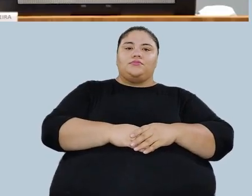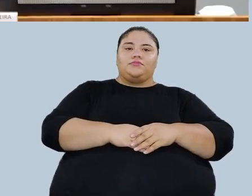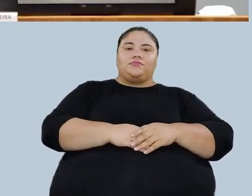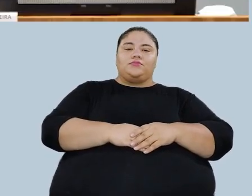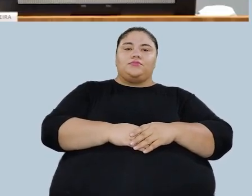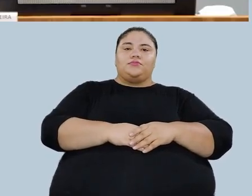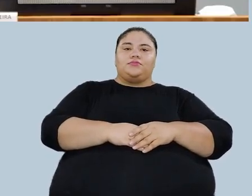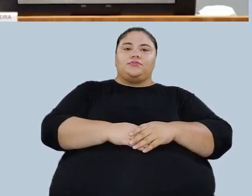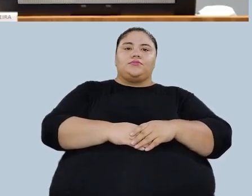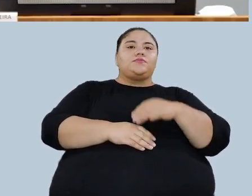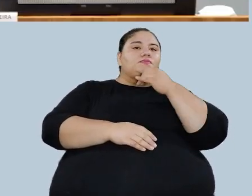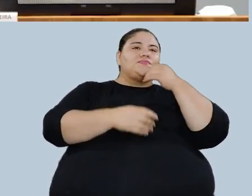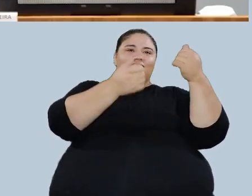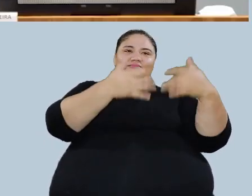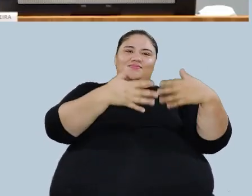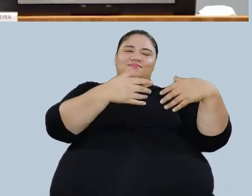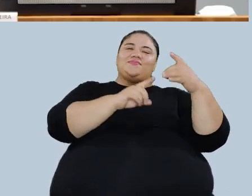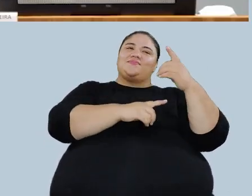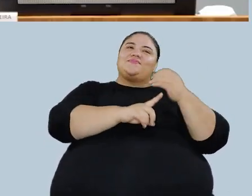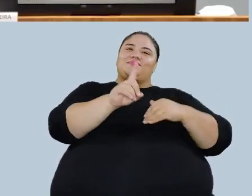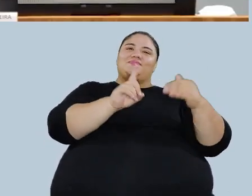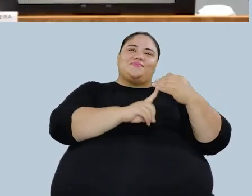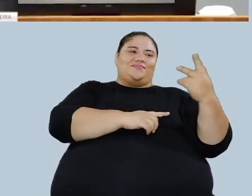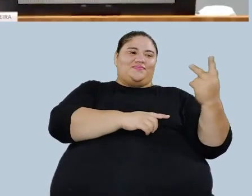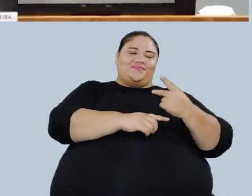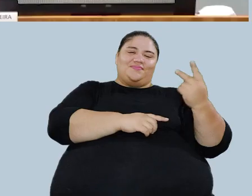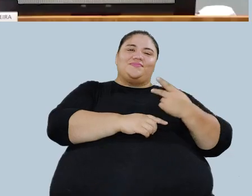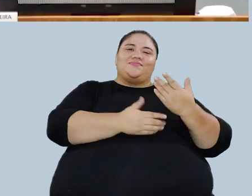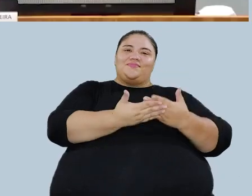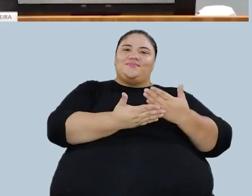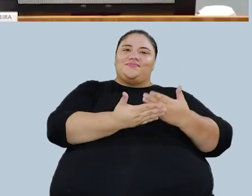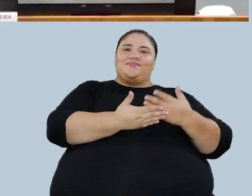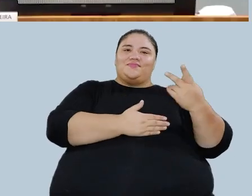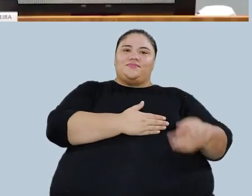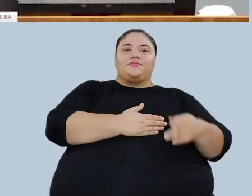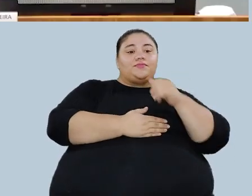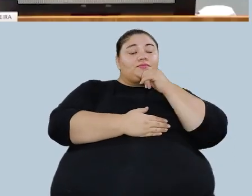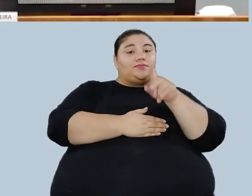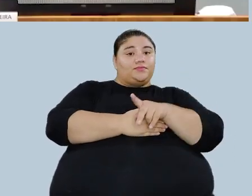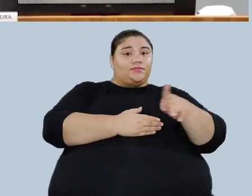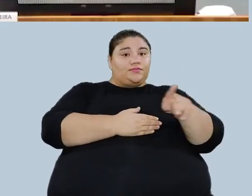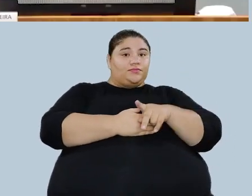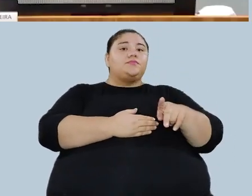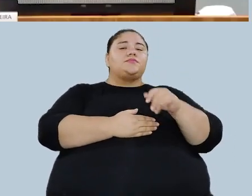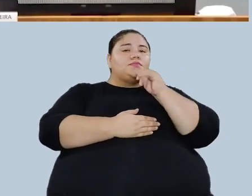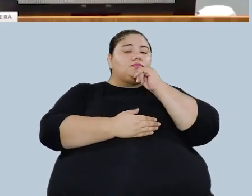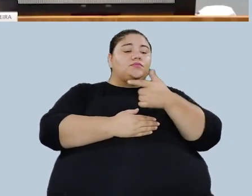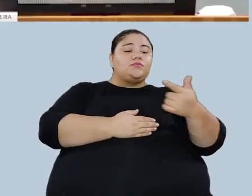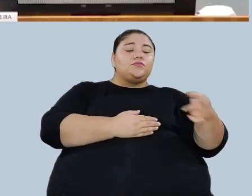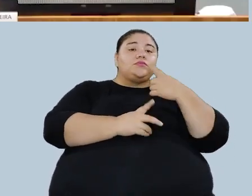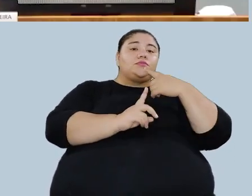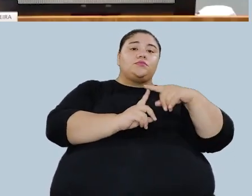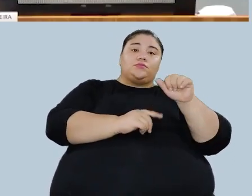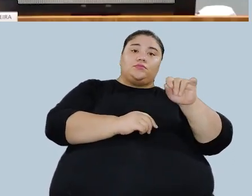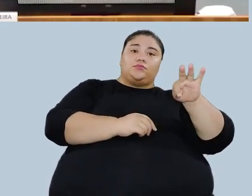como o desembargador Mairé é professor também, o professor, estamos numa escola, né? Aqui, professor, também um outro aditivo, né? Um